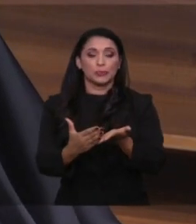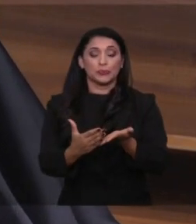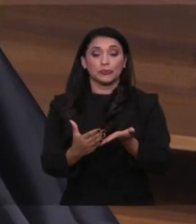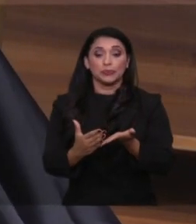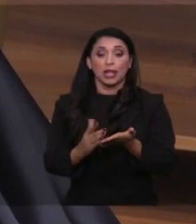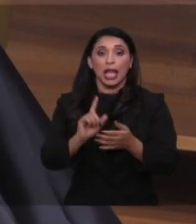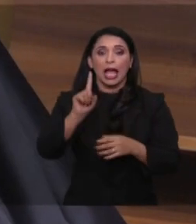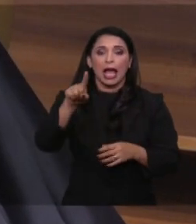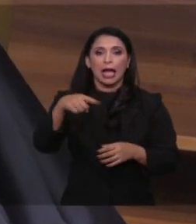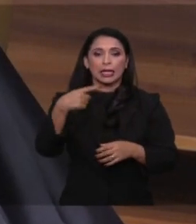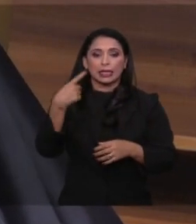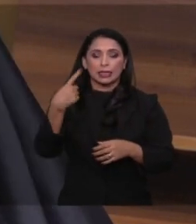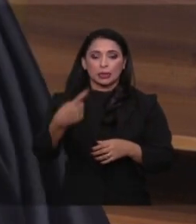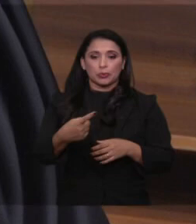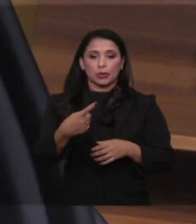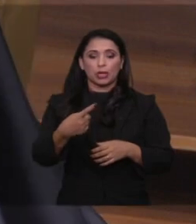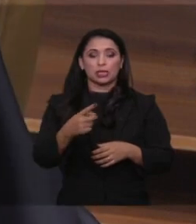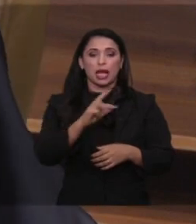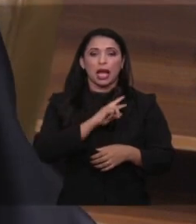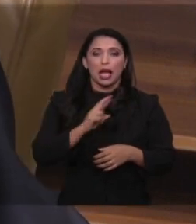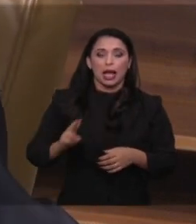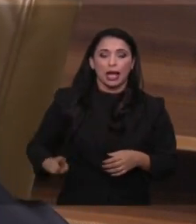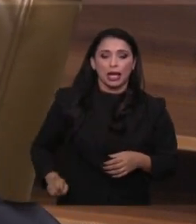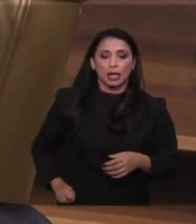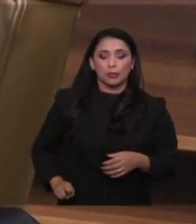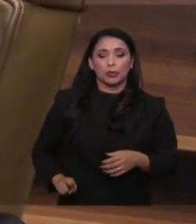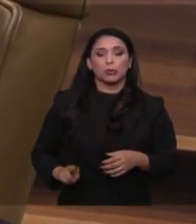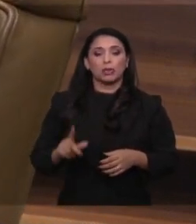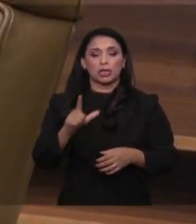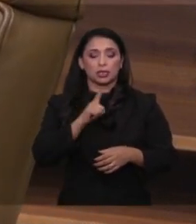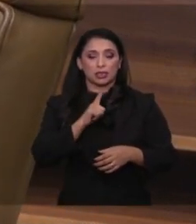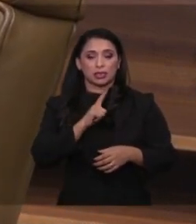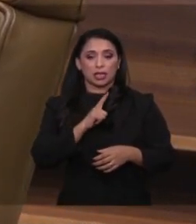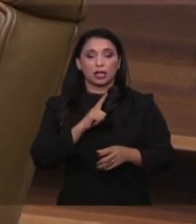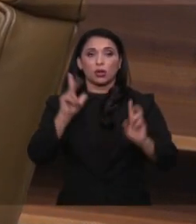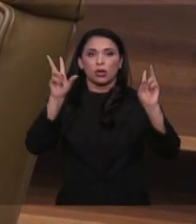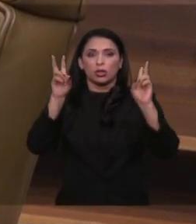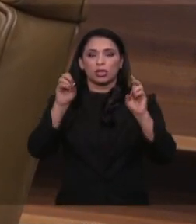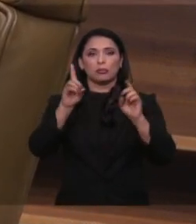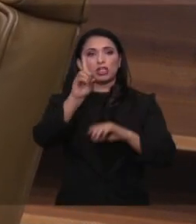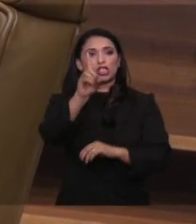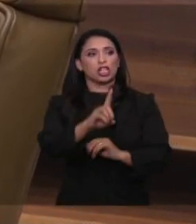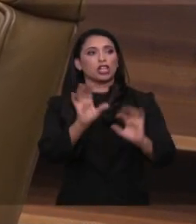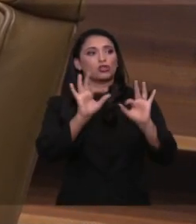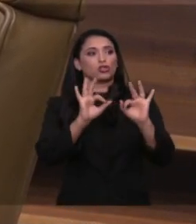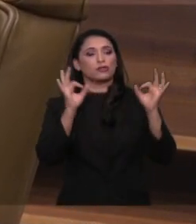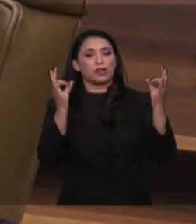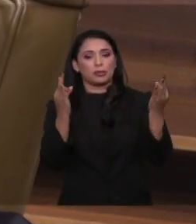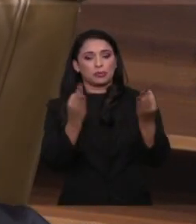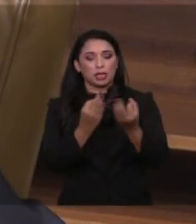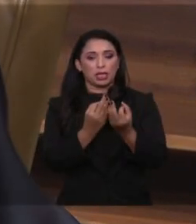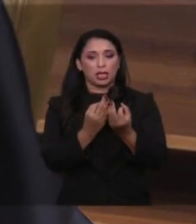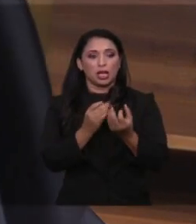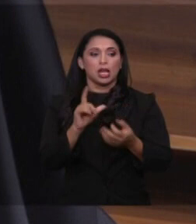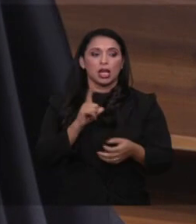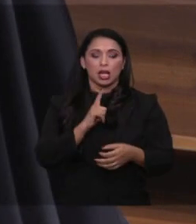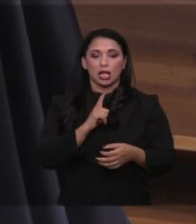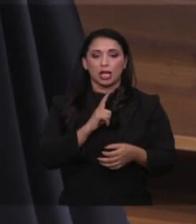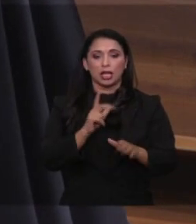Até a proclamação da República, toda a normatividade em matéria de direito de família era eclesiástica, era